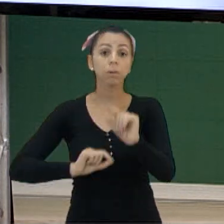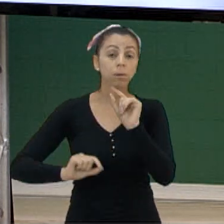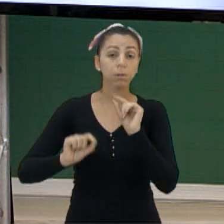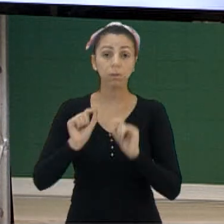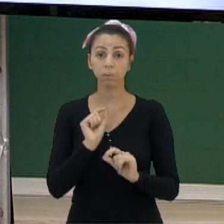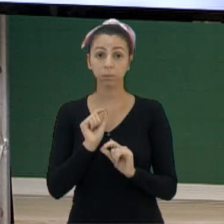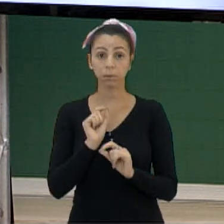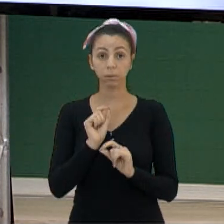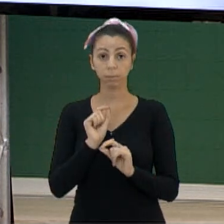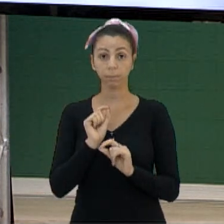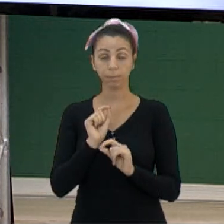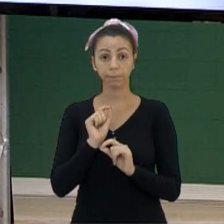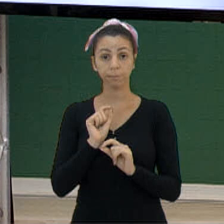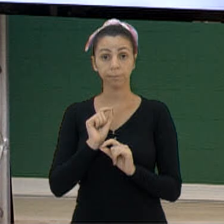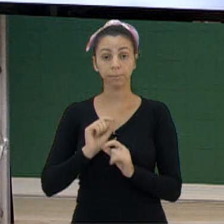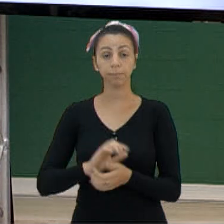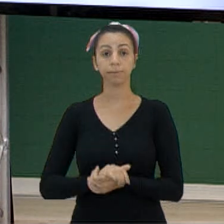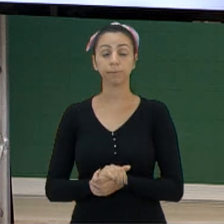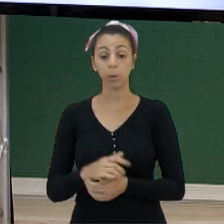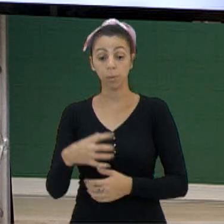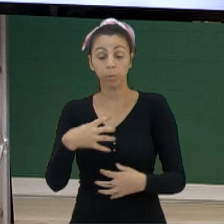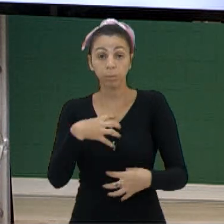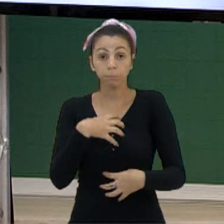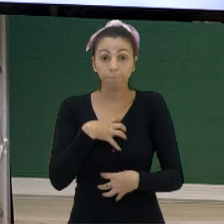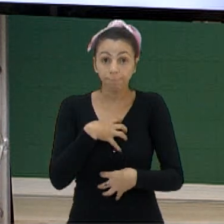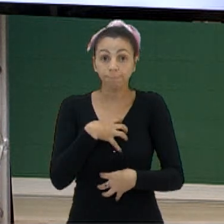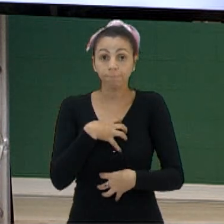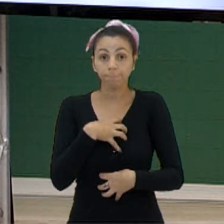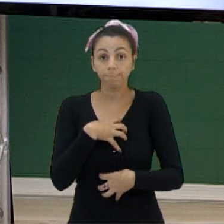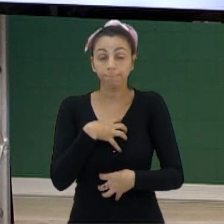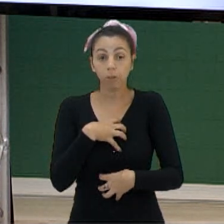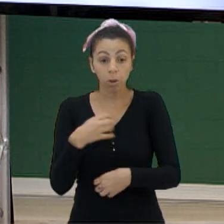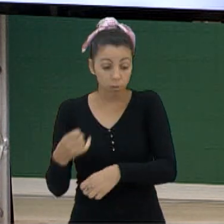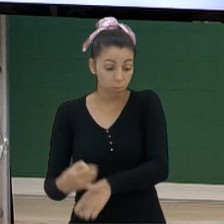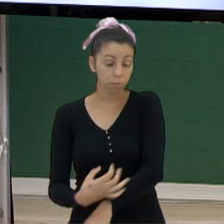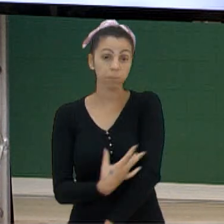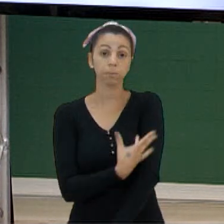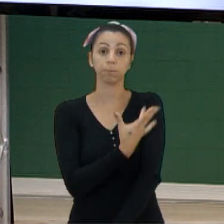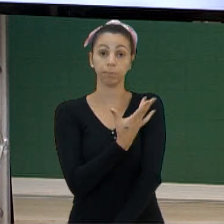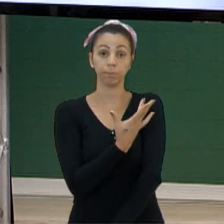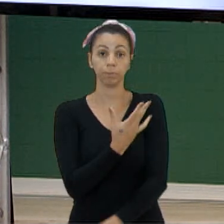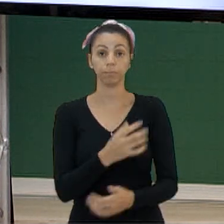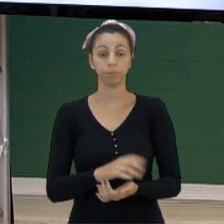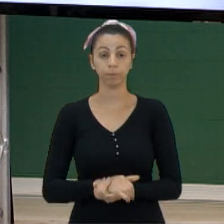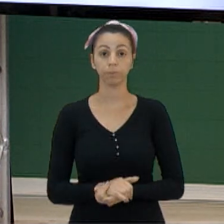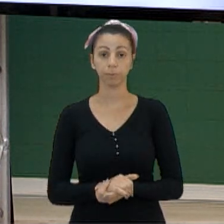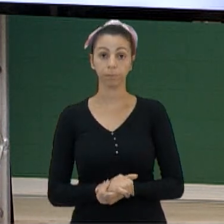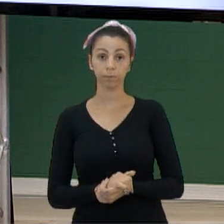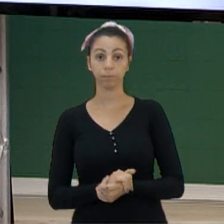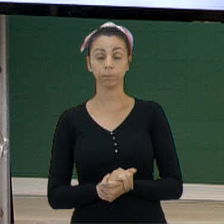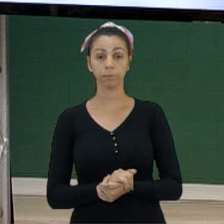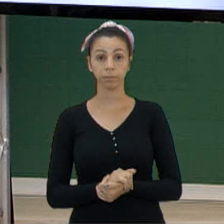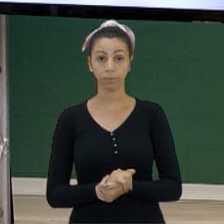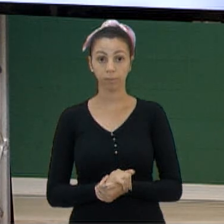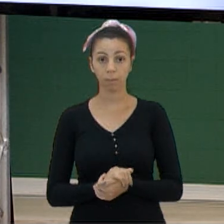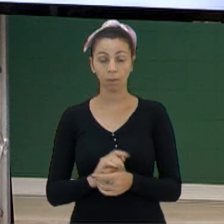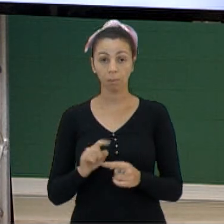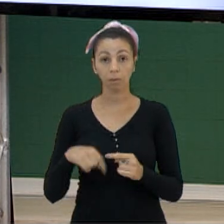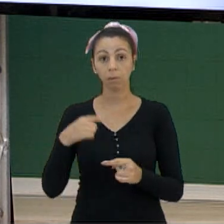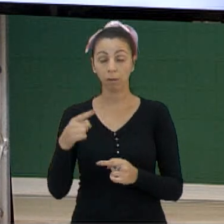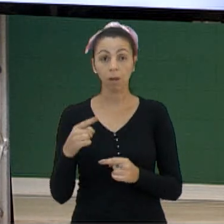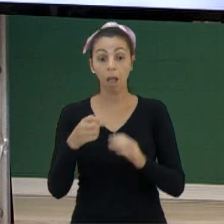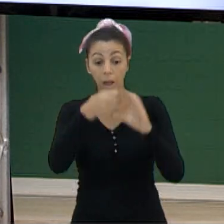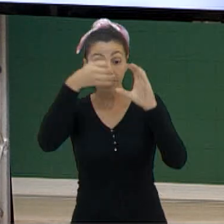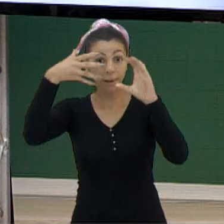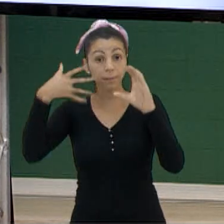trabalhando justamente o sentimento, né? As emoções, tá? Que a gente vai ver isso, que é essa